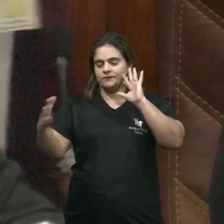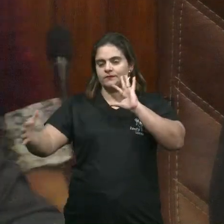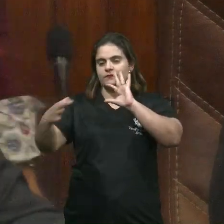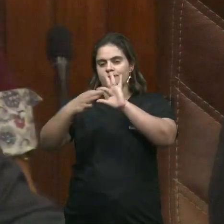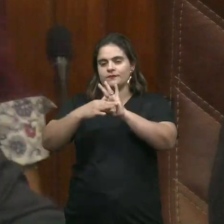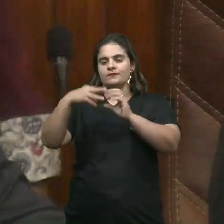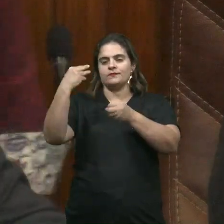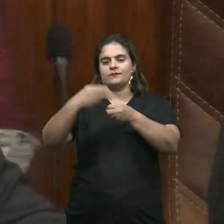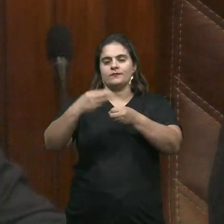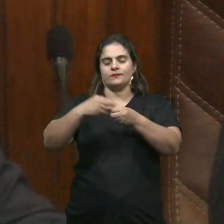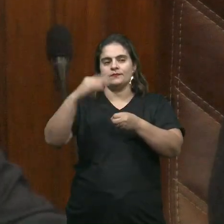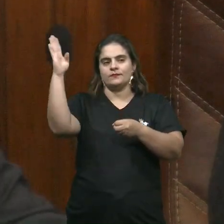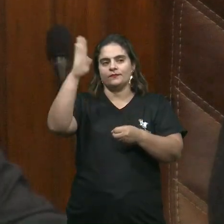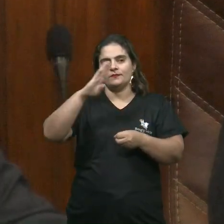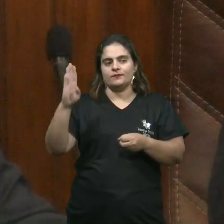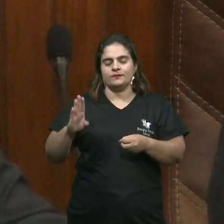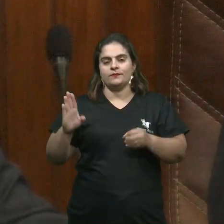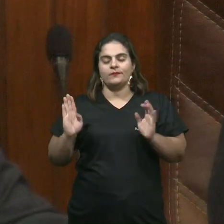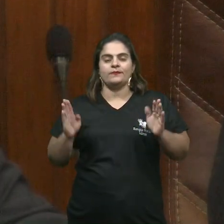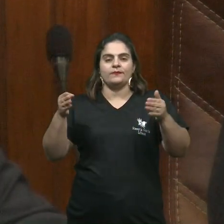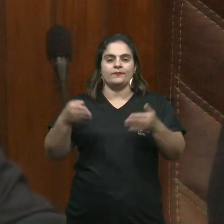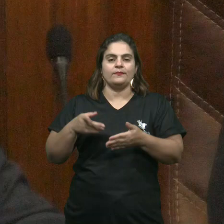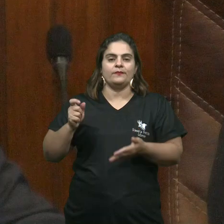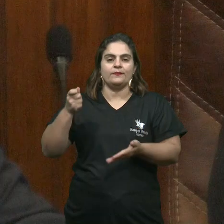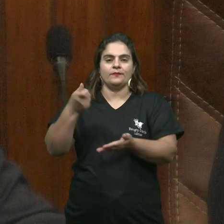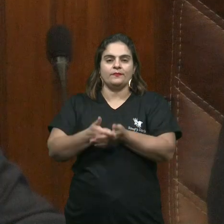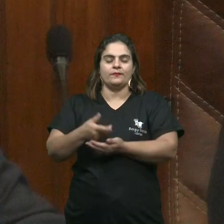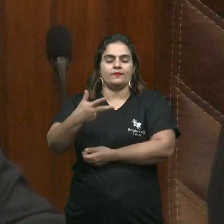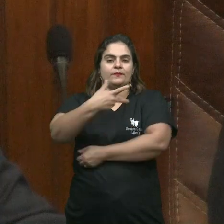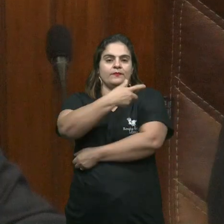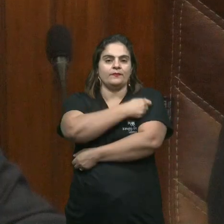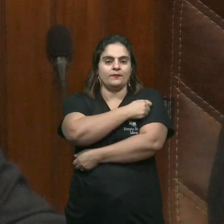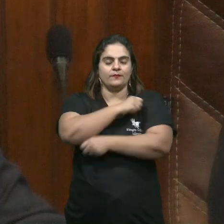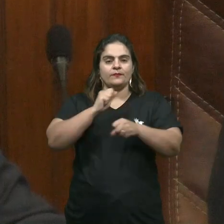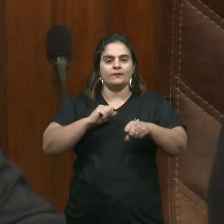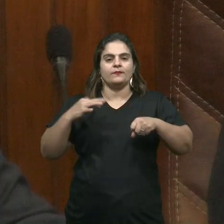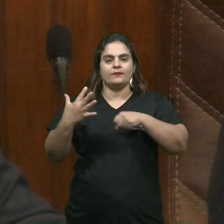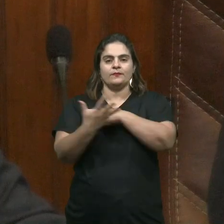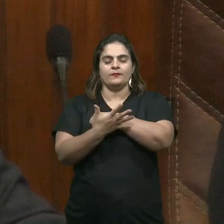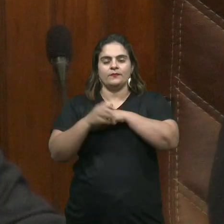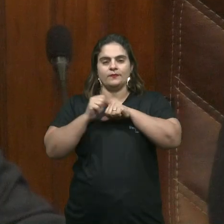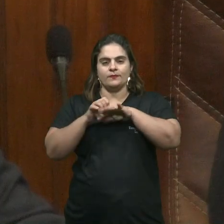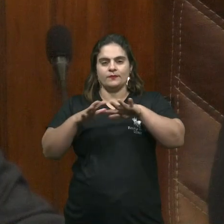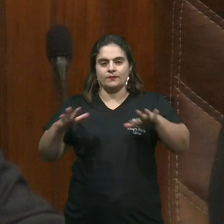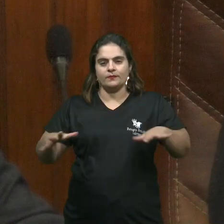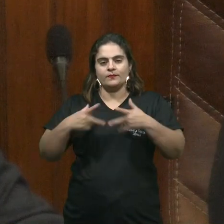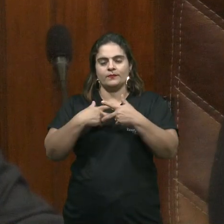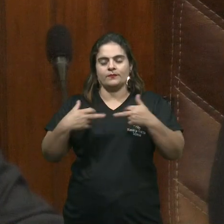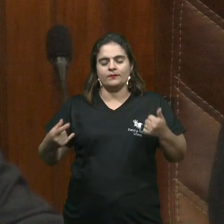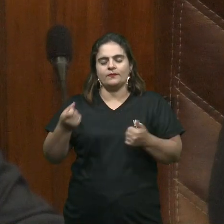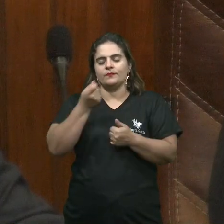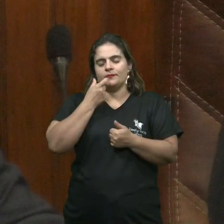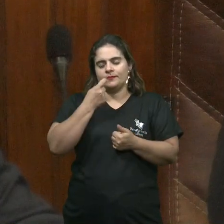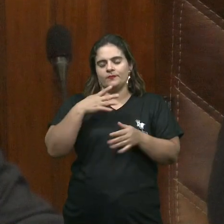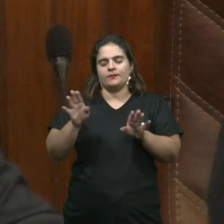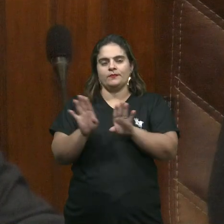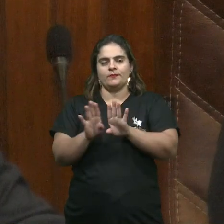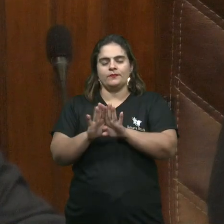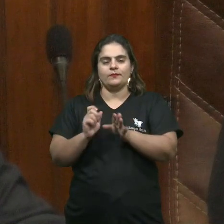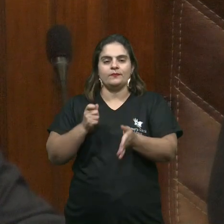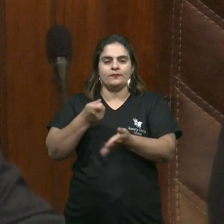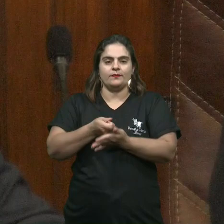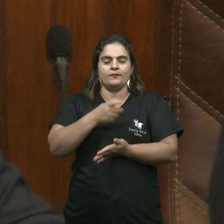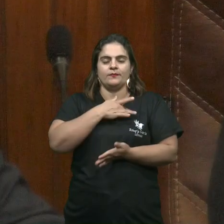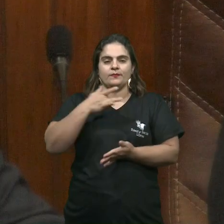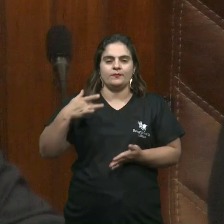brasileiros com a finalidade de adquirir vacinas para o combate à pandemia do coronavírus, medicamentos, insumos e equipamentos na área